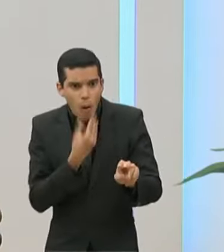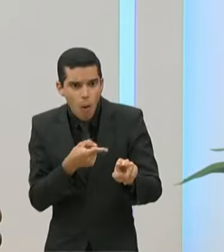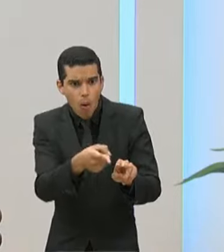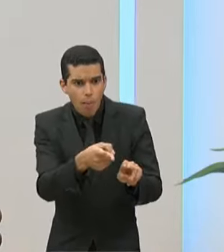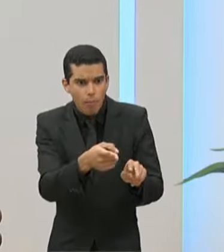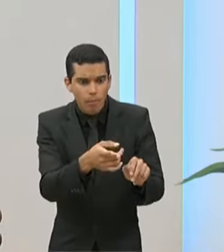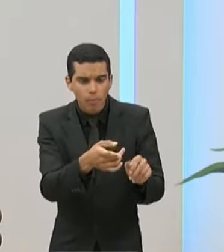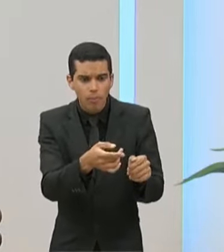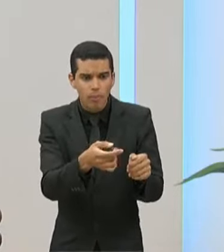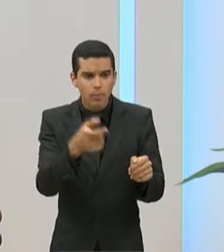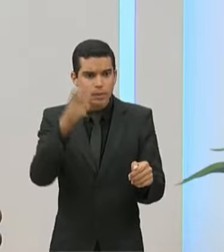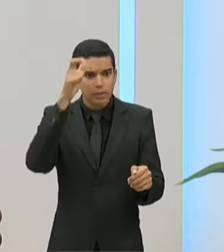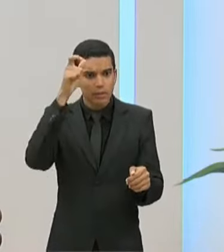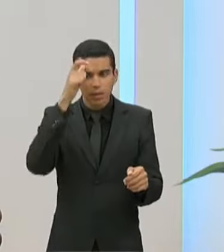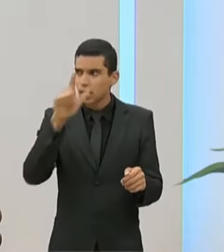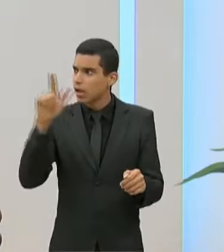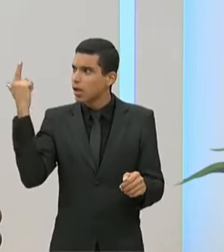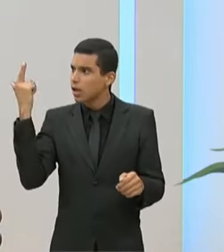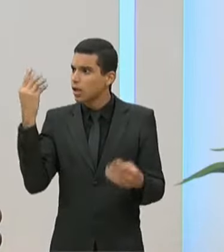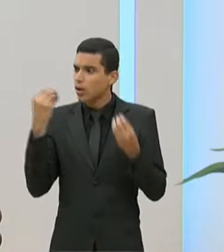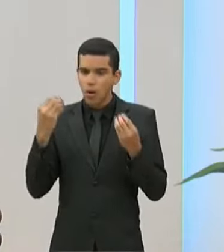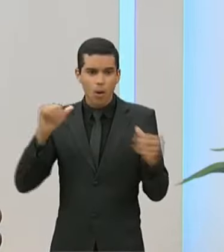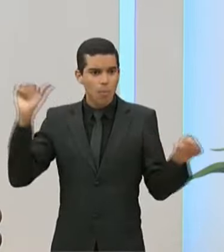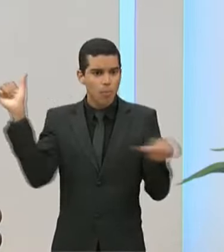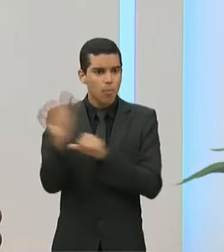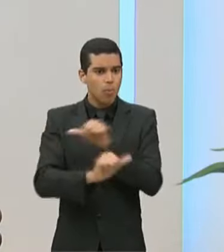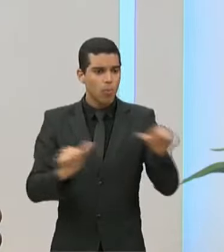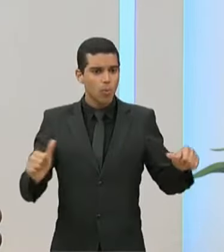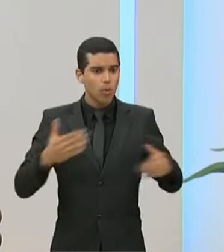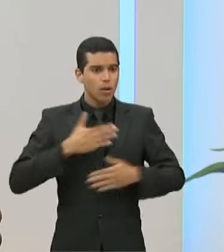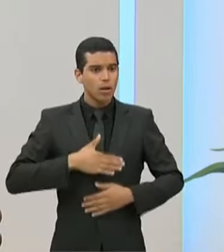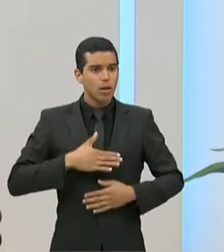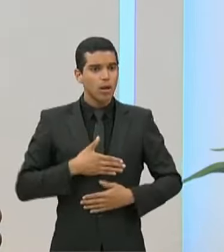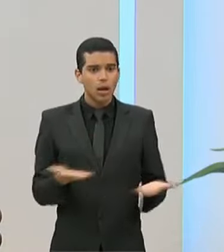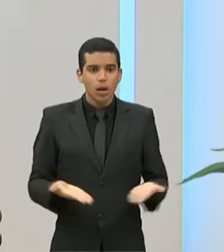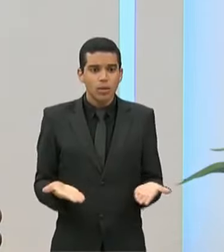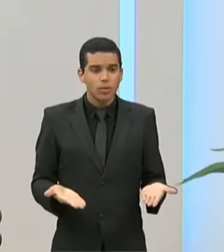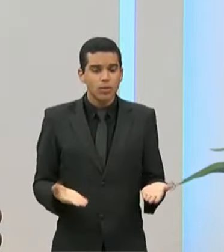vai voltar. Quando Jesus entra no barco,